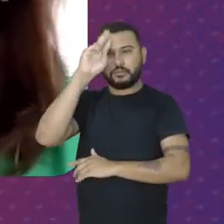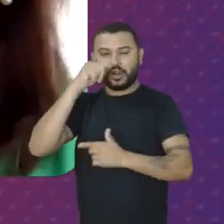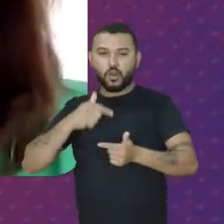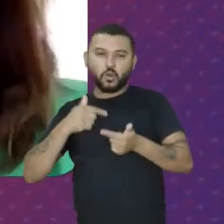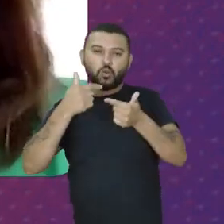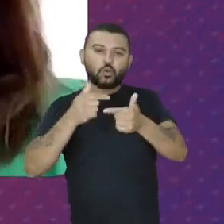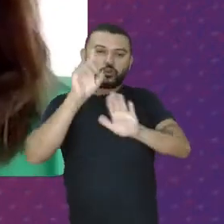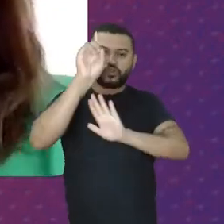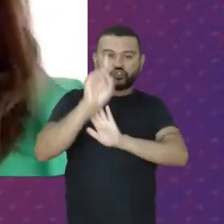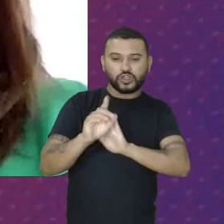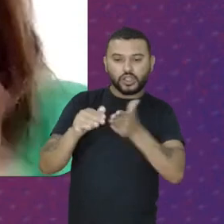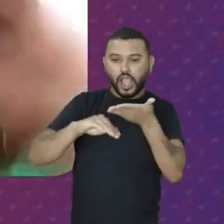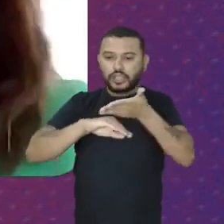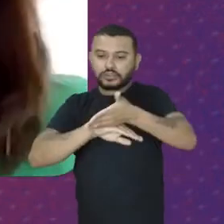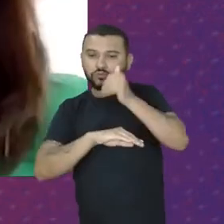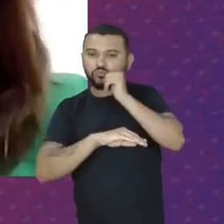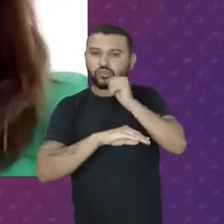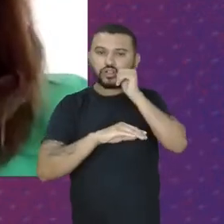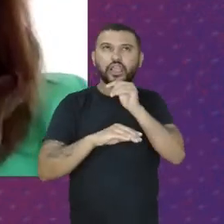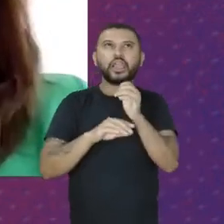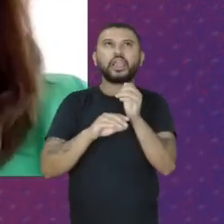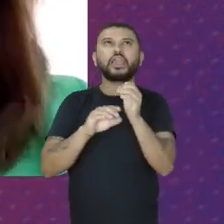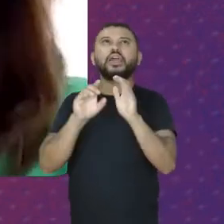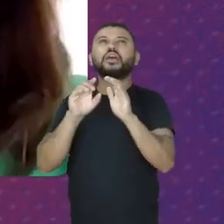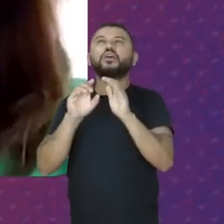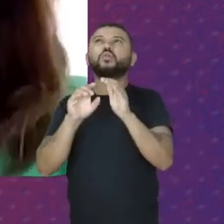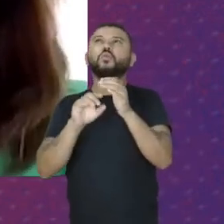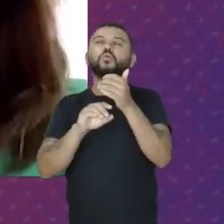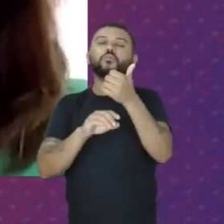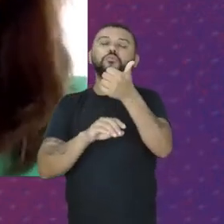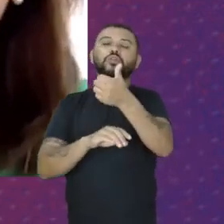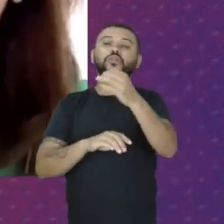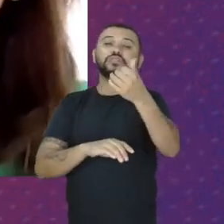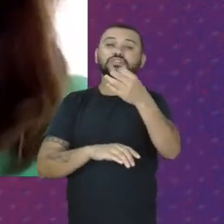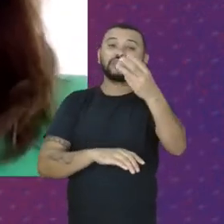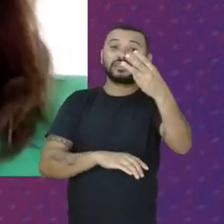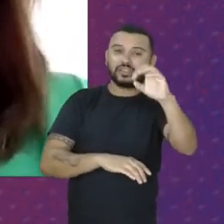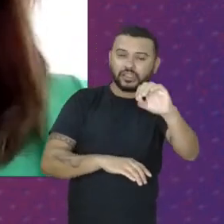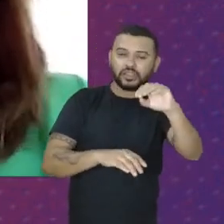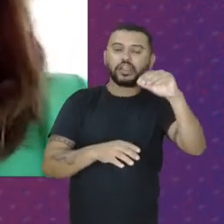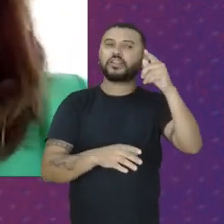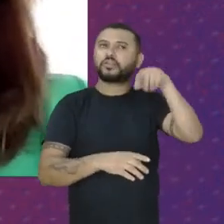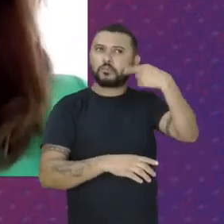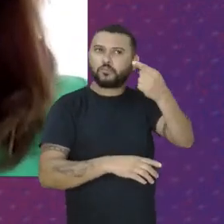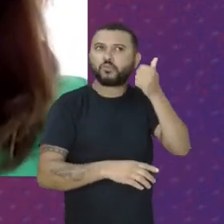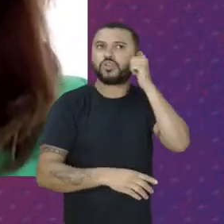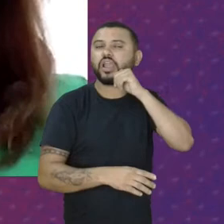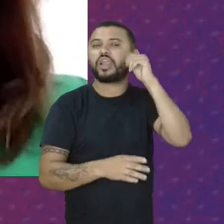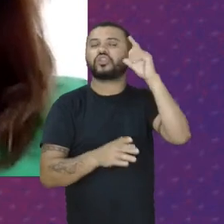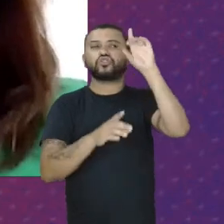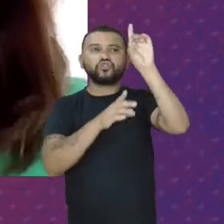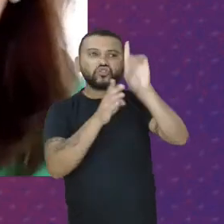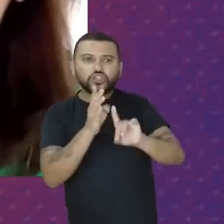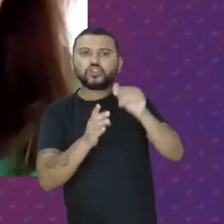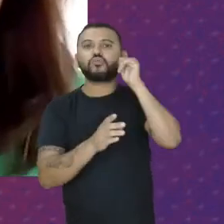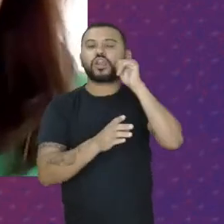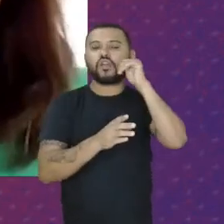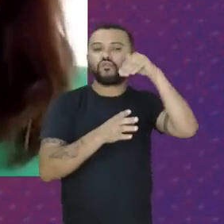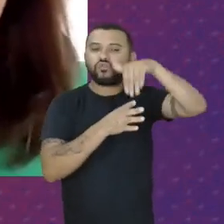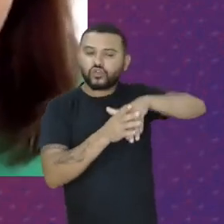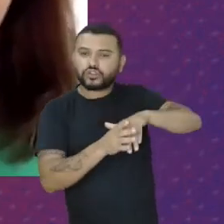pelo direito à participação, já na década de 30, o direito ao voto, o direito de poder